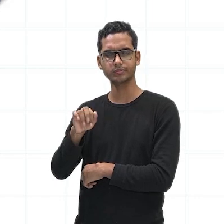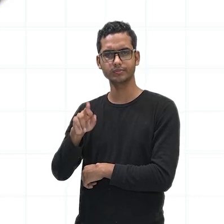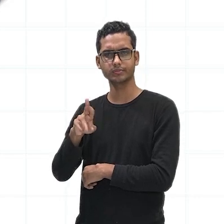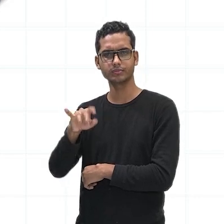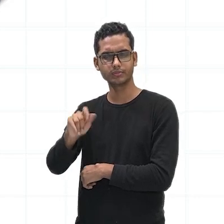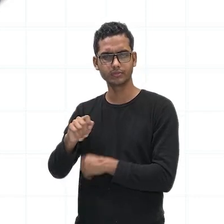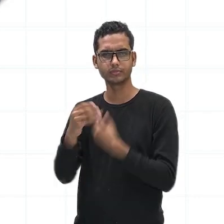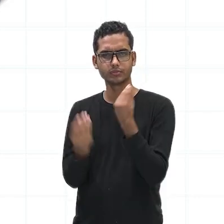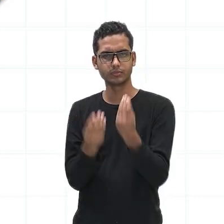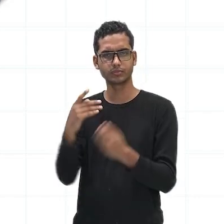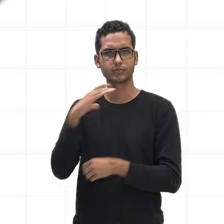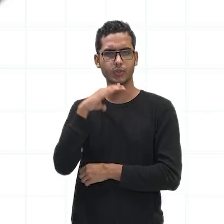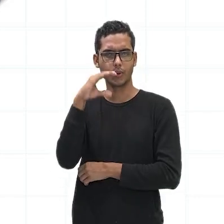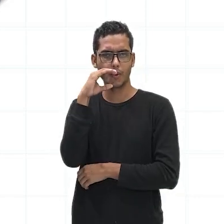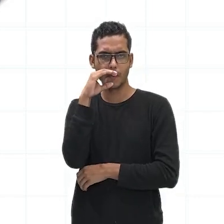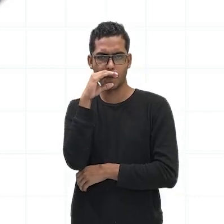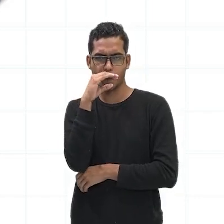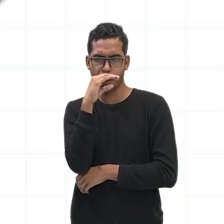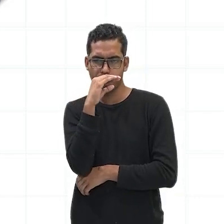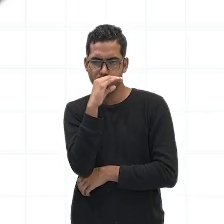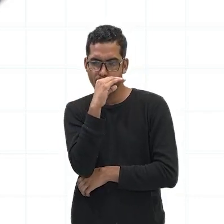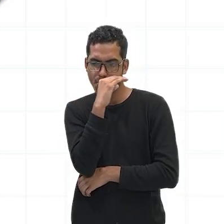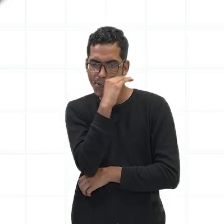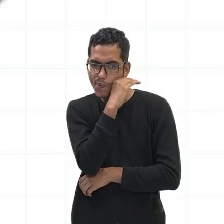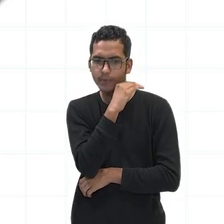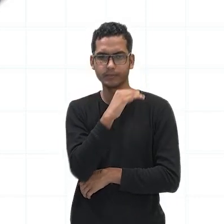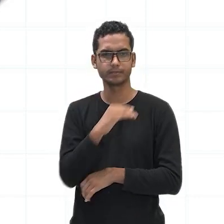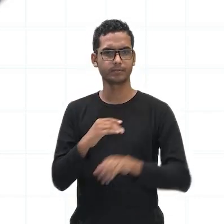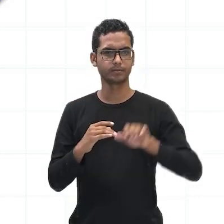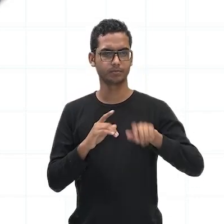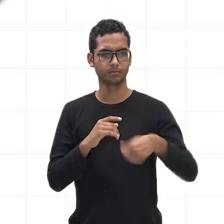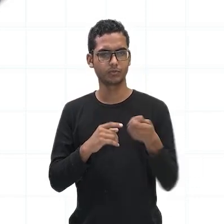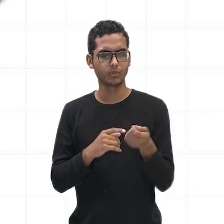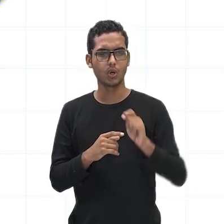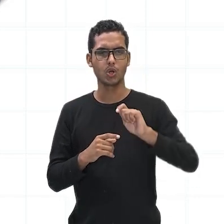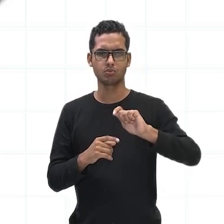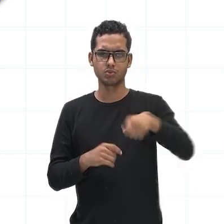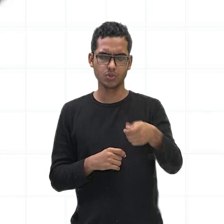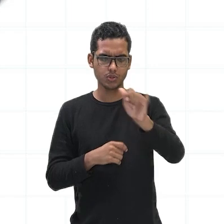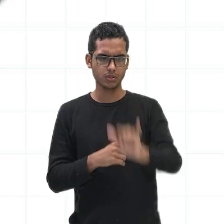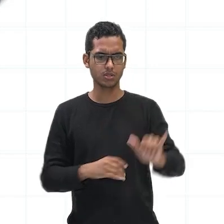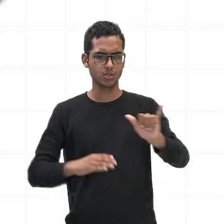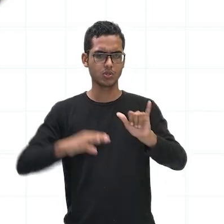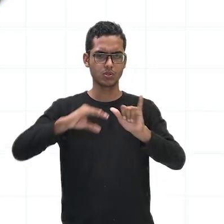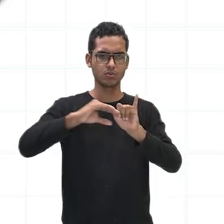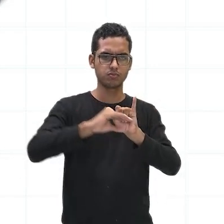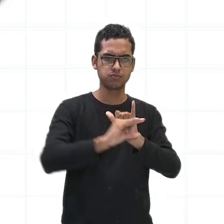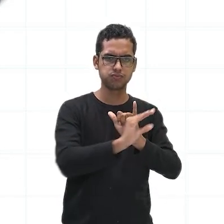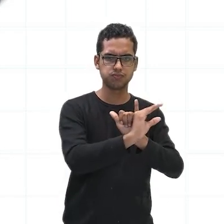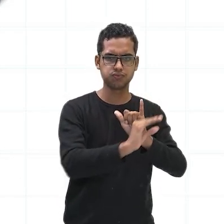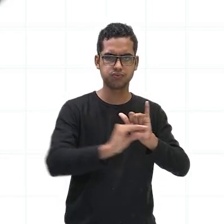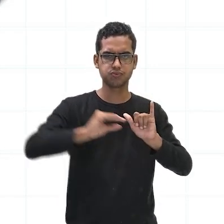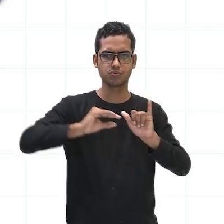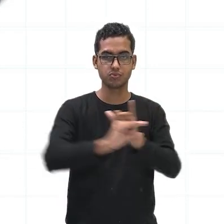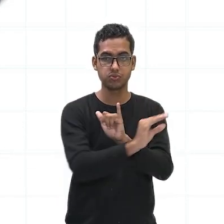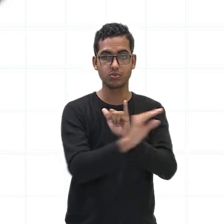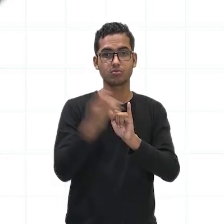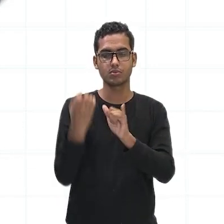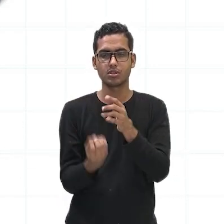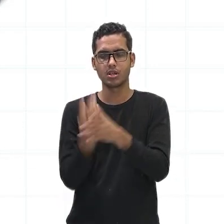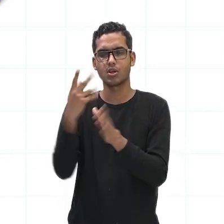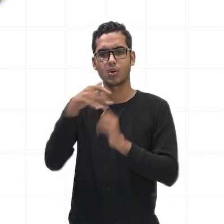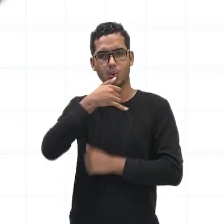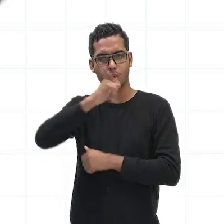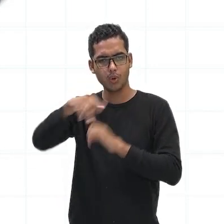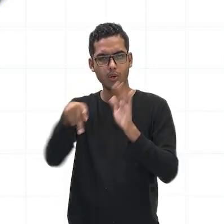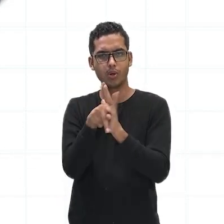calor. Então, nesse tipo aí vai ser utilizada uma fonte, né, onde vai gerar calor para poder gerar energia ali para as casas. E na outra imagem,